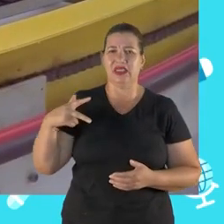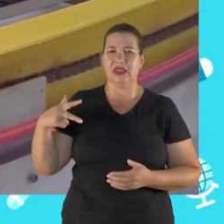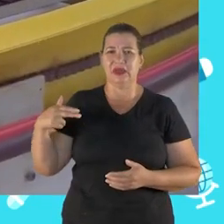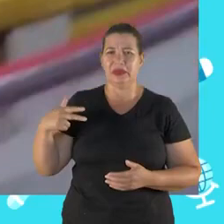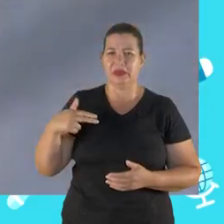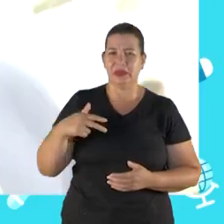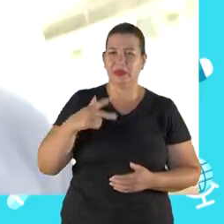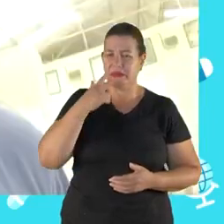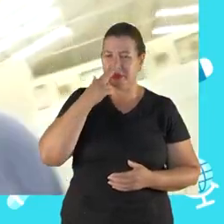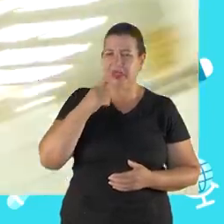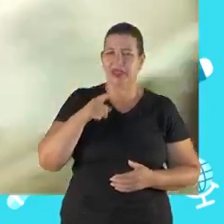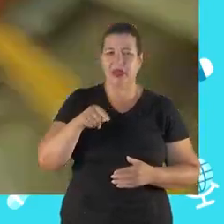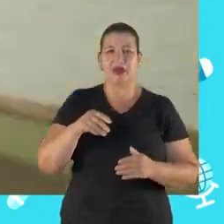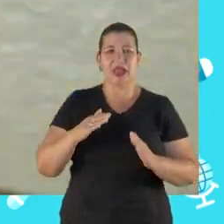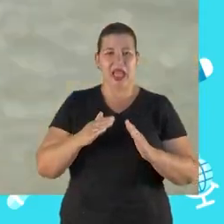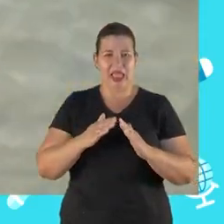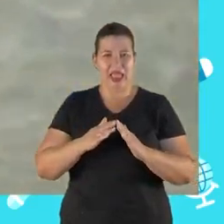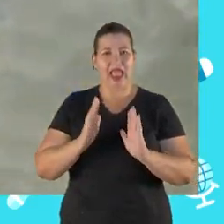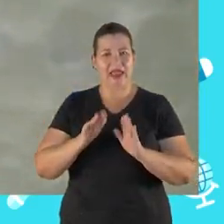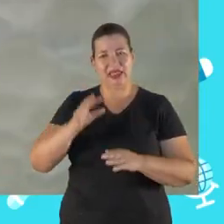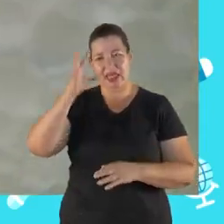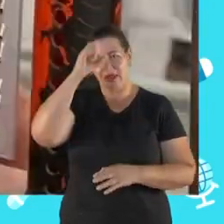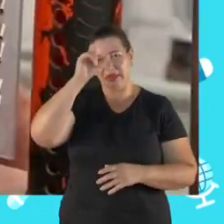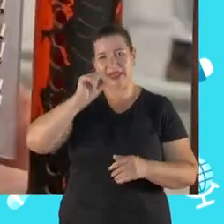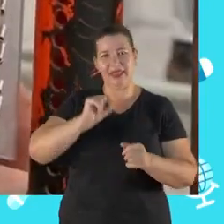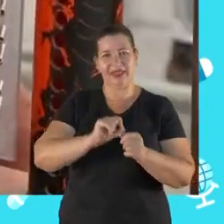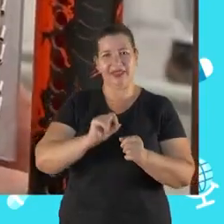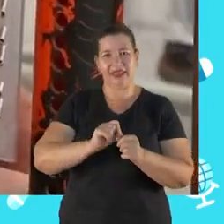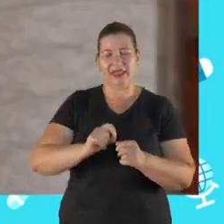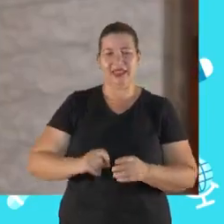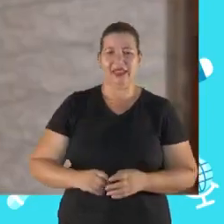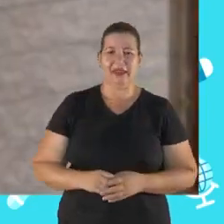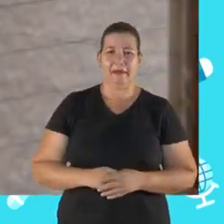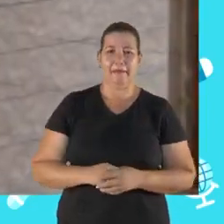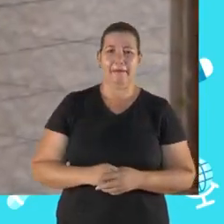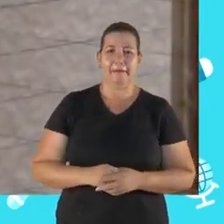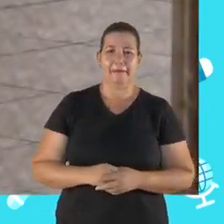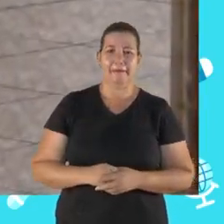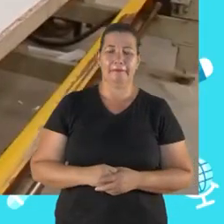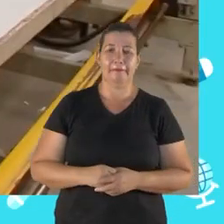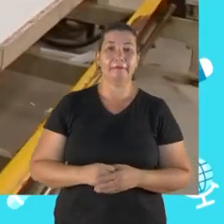muito parecido com o cortador de isopor caseiro que a gente ensinou a fazer no Manual do Mundo.